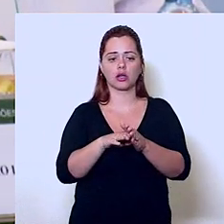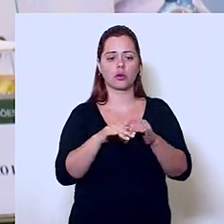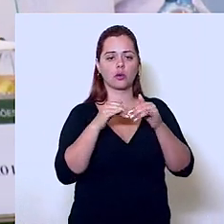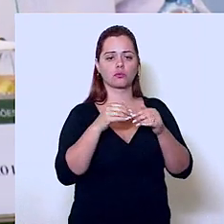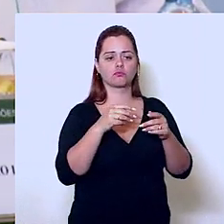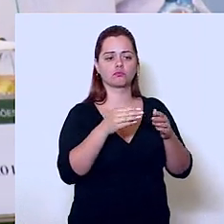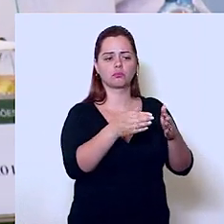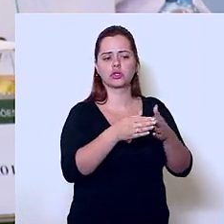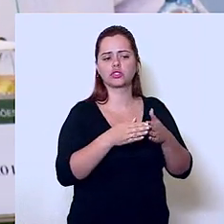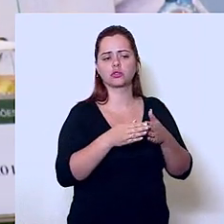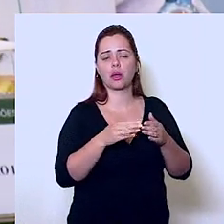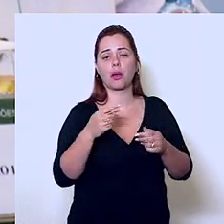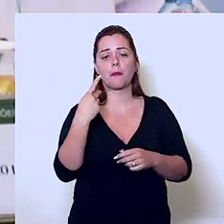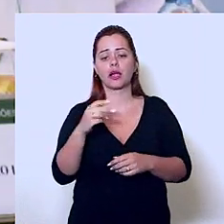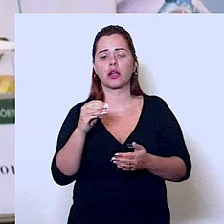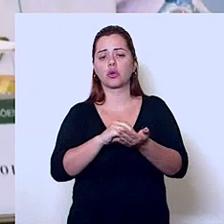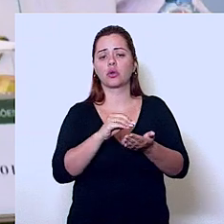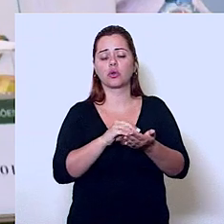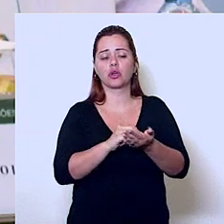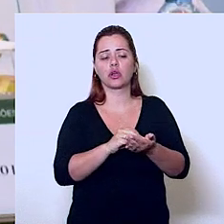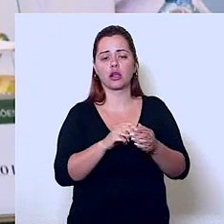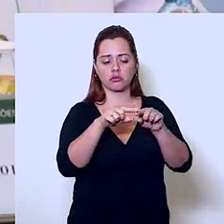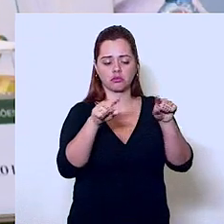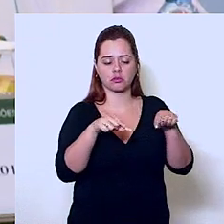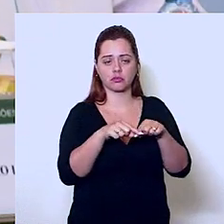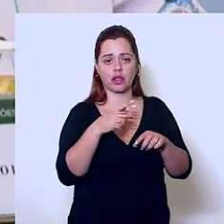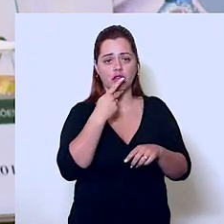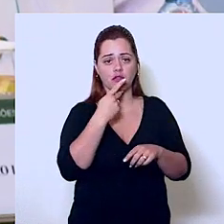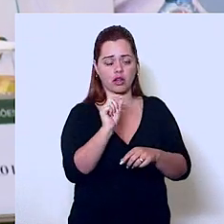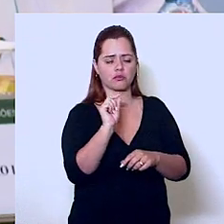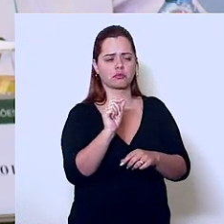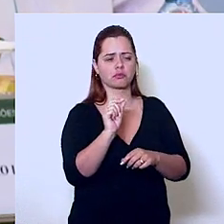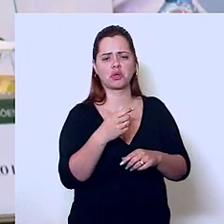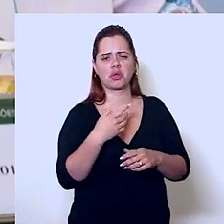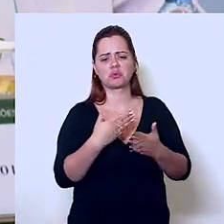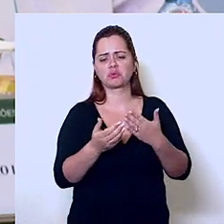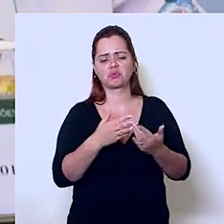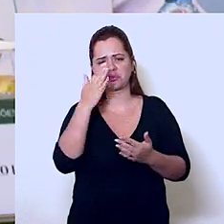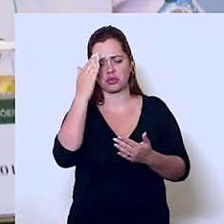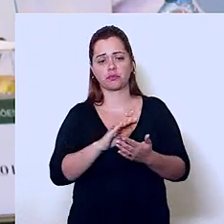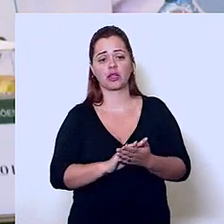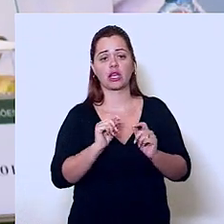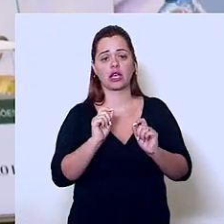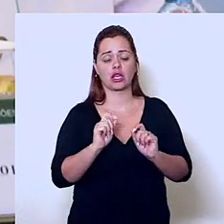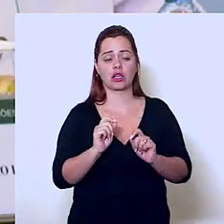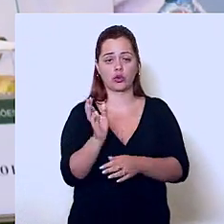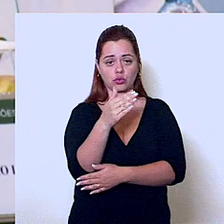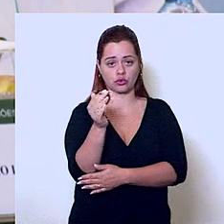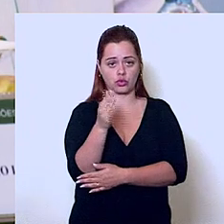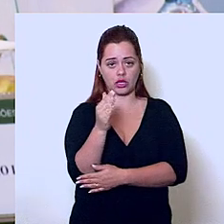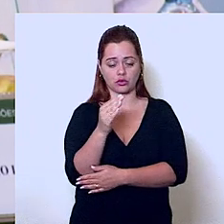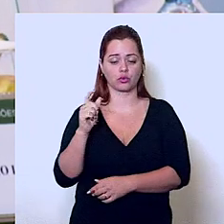fazia o menor pé, não tinha pé nem cabeça. Dizia o seguinte, que o cônsul do Brasil em Hong Kong, que era o Geraldo Holanda